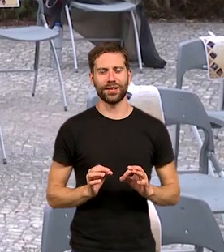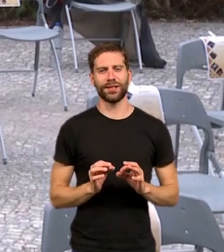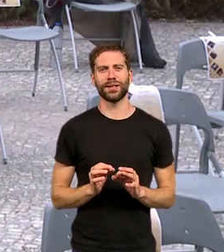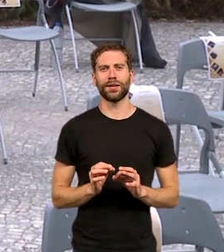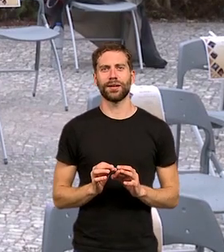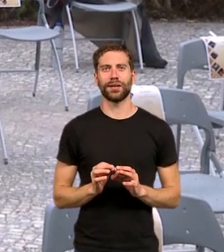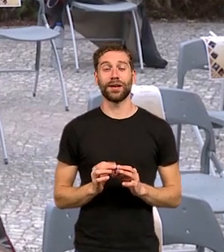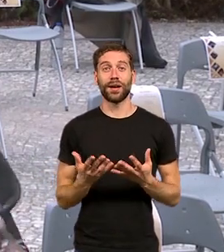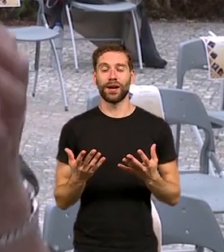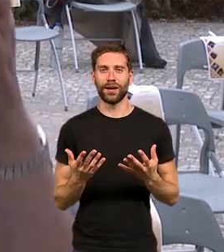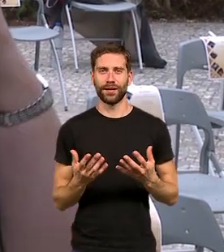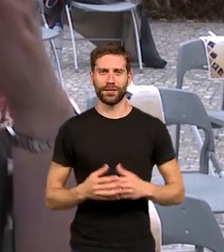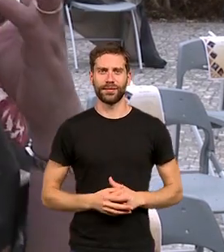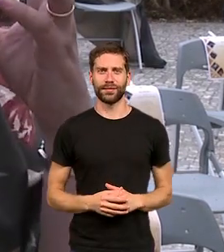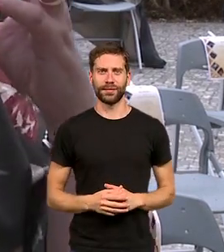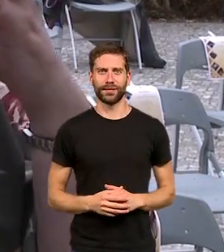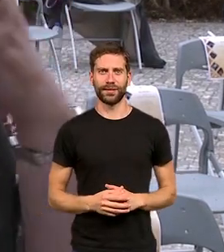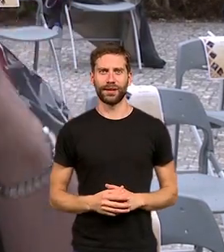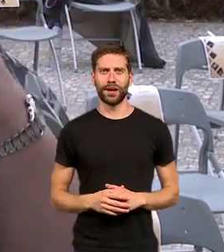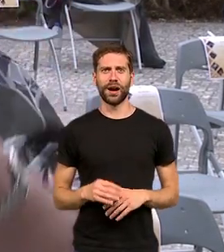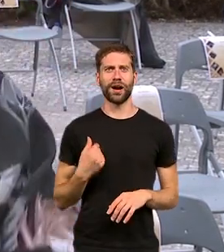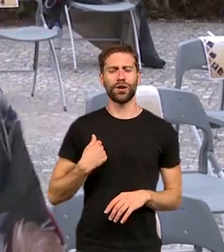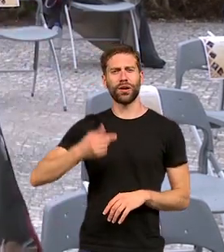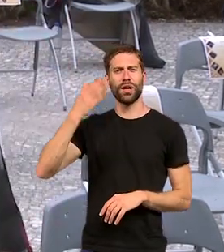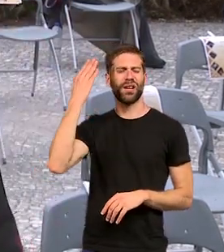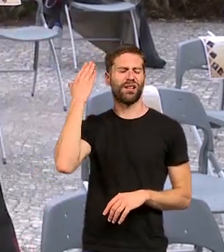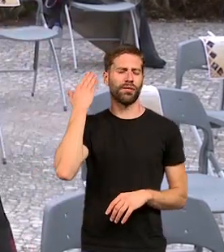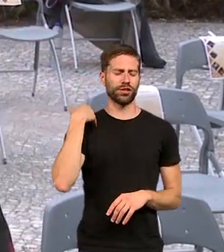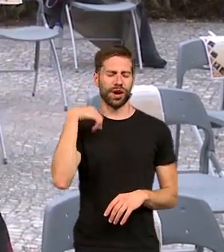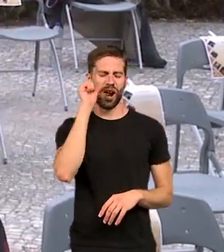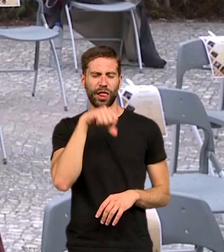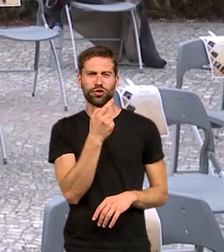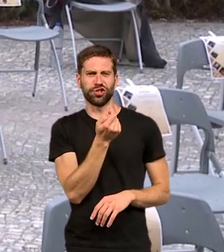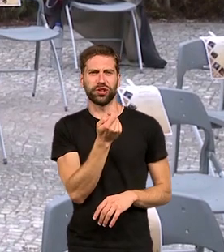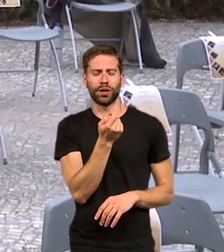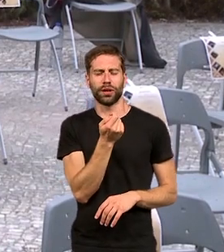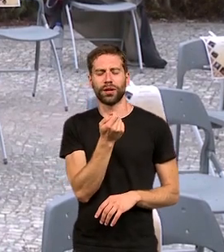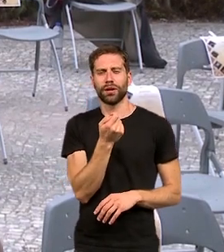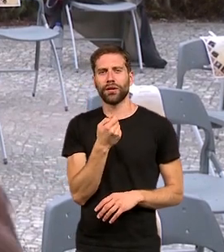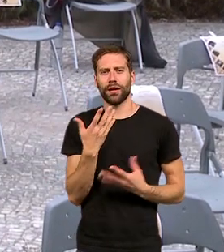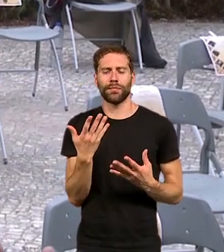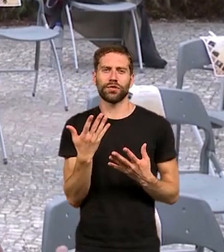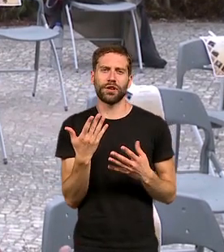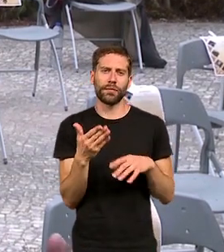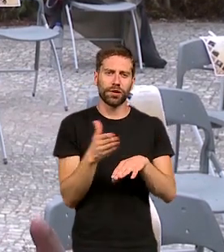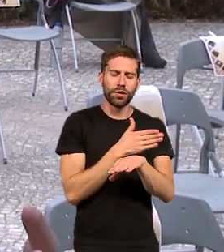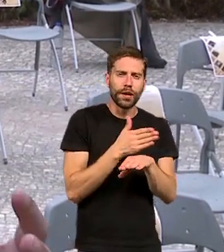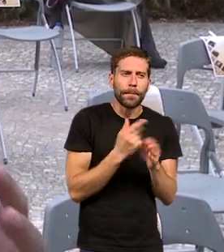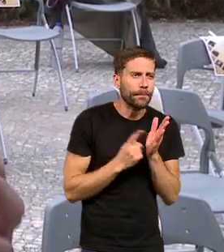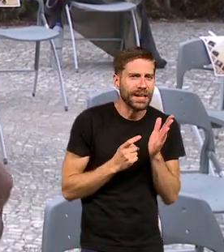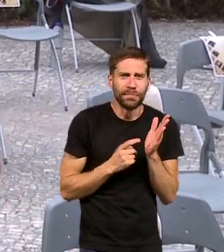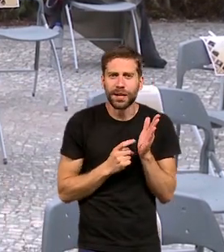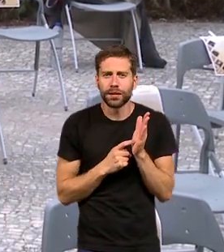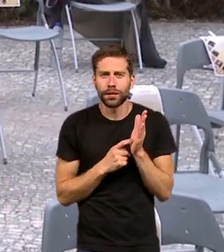uma sensação de que isto afinal nós não apreciávamos como deve ser antes. Depois tivemos aquele período de carência e